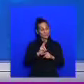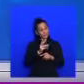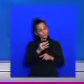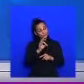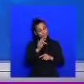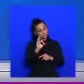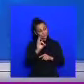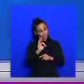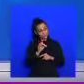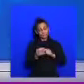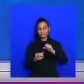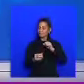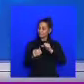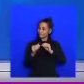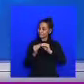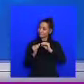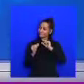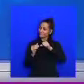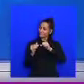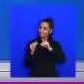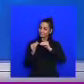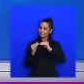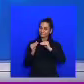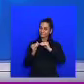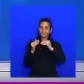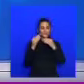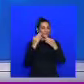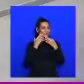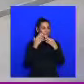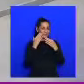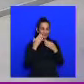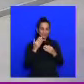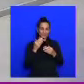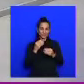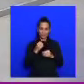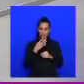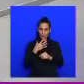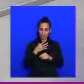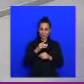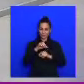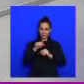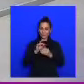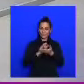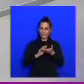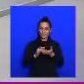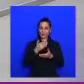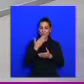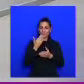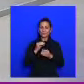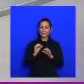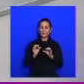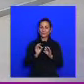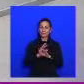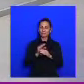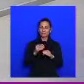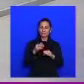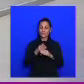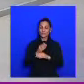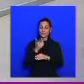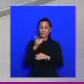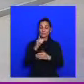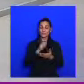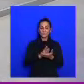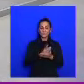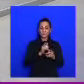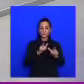Auditoras, confirmam? Sim, confirmo. Sim, confirmo. Obrigado. Bem, sorteio da Loto Fácil realizado, validado. Após a apuração,